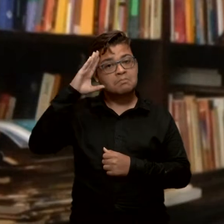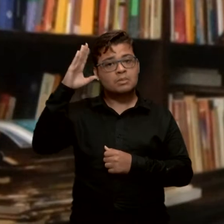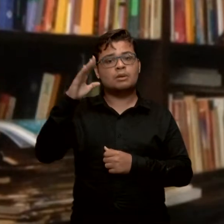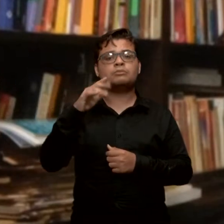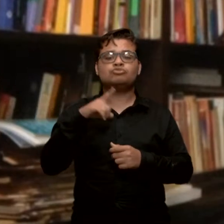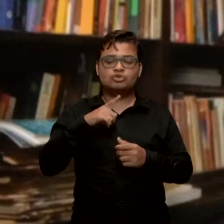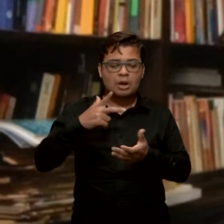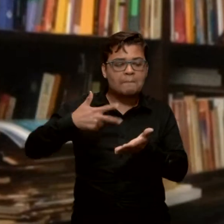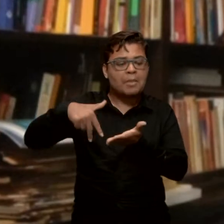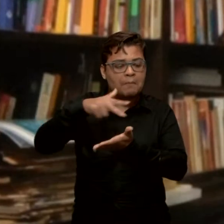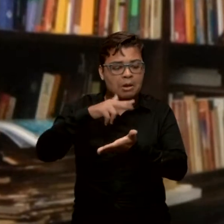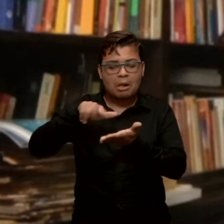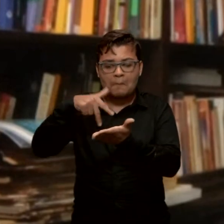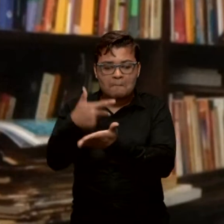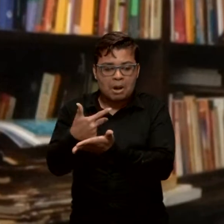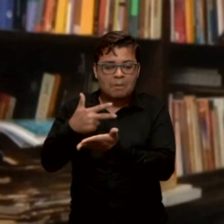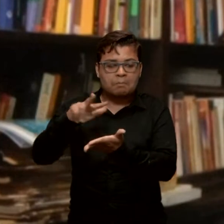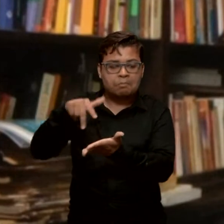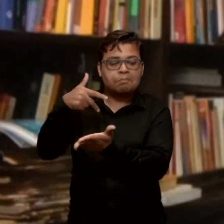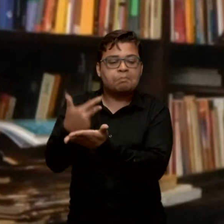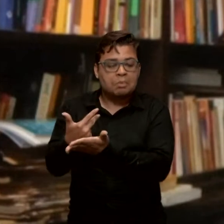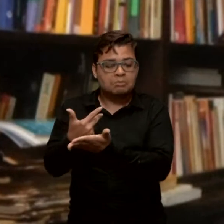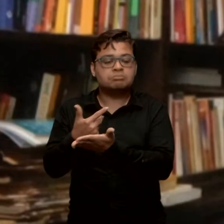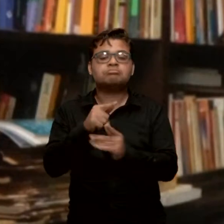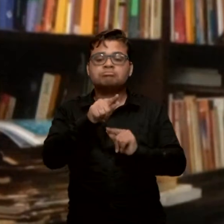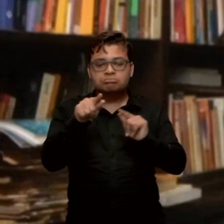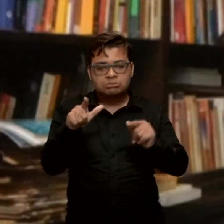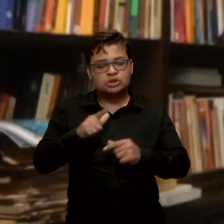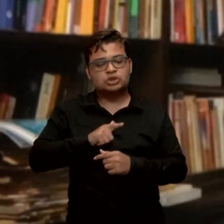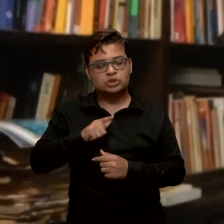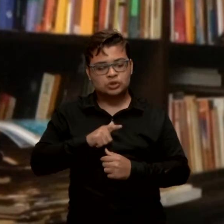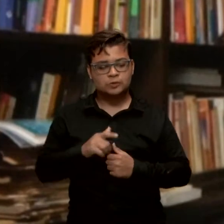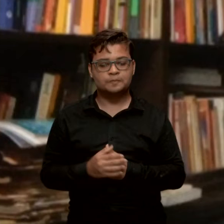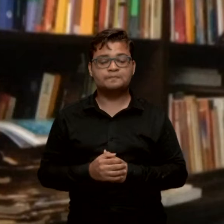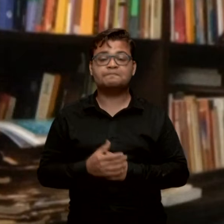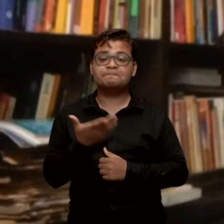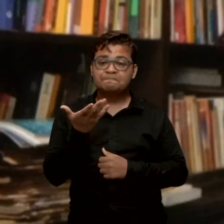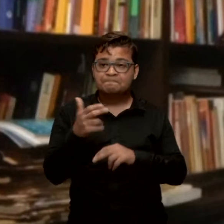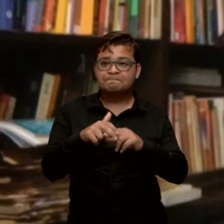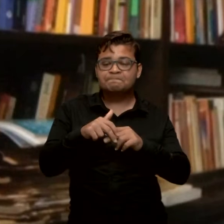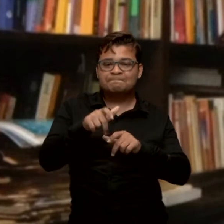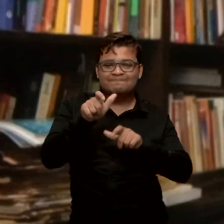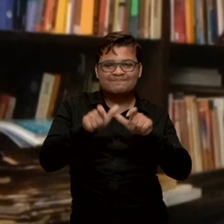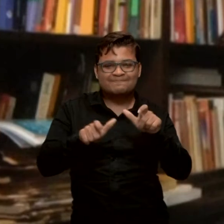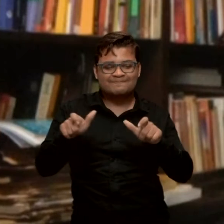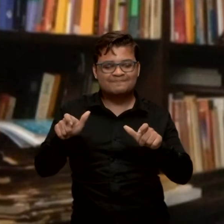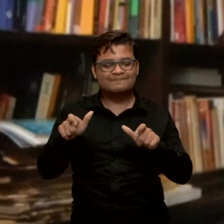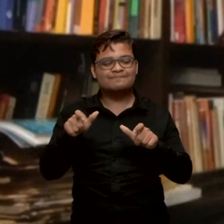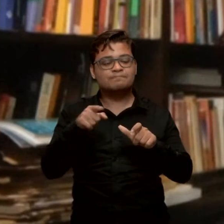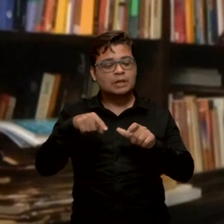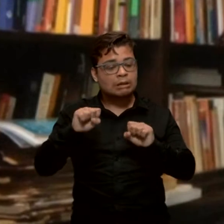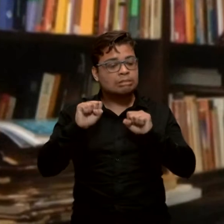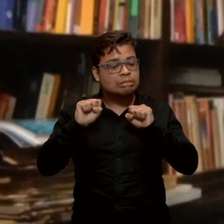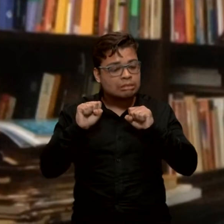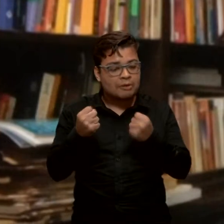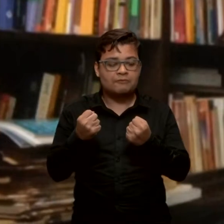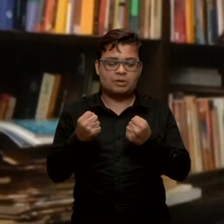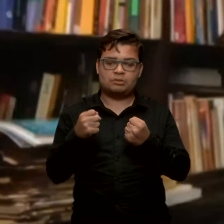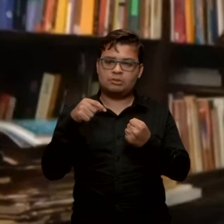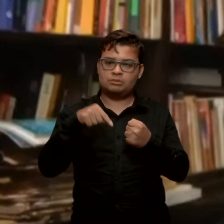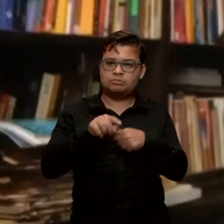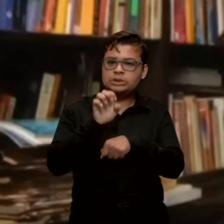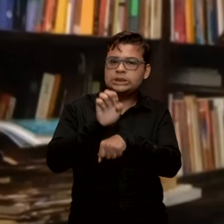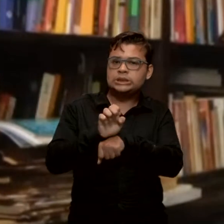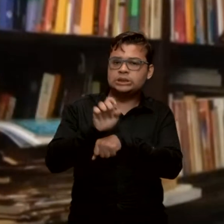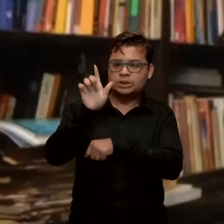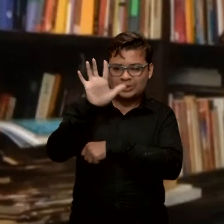dançarinos, tanto que esses sujeitos aí, eles defenderam aqui em Goiás, no final